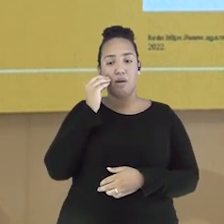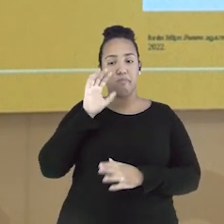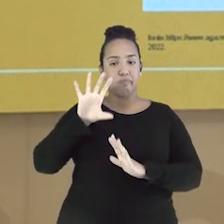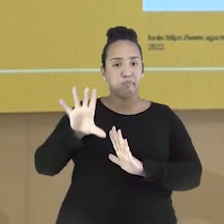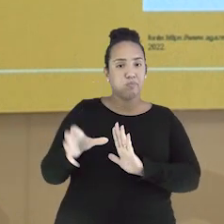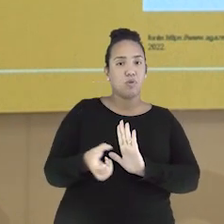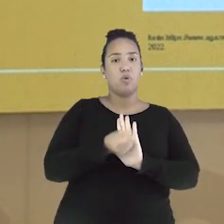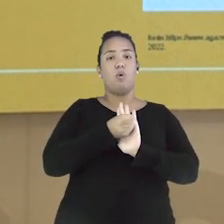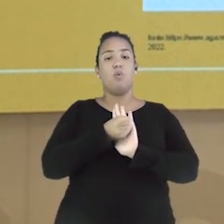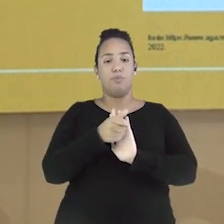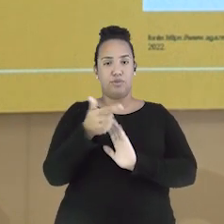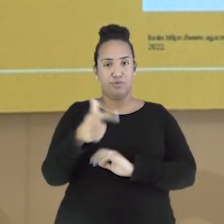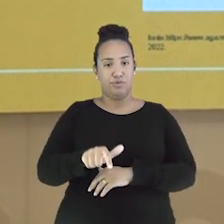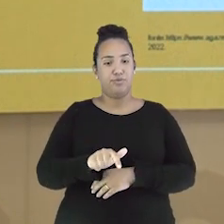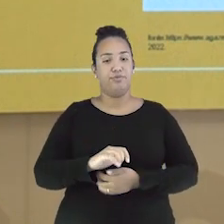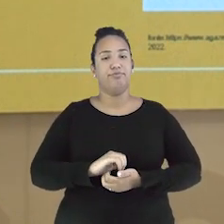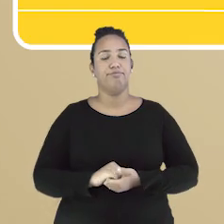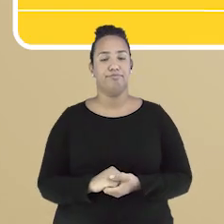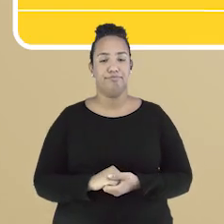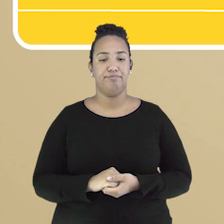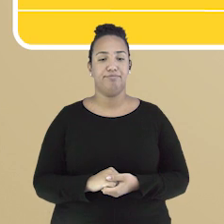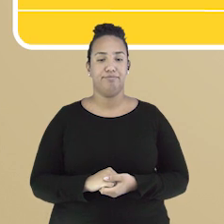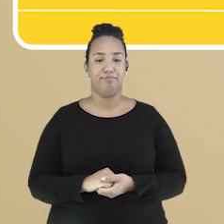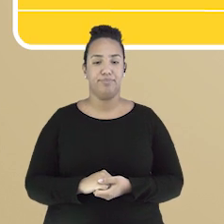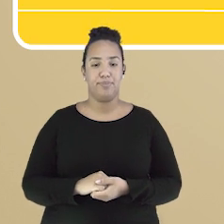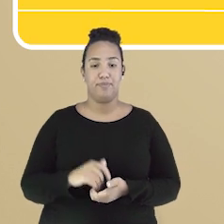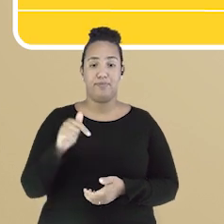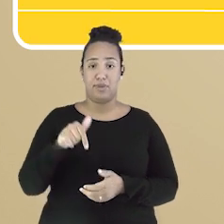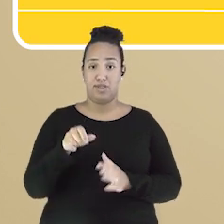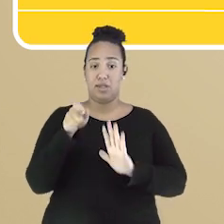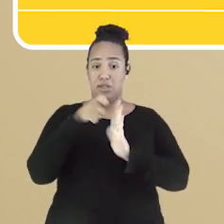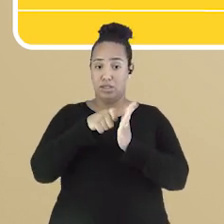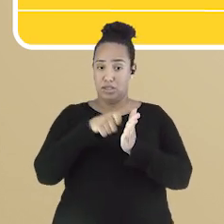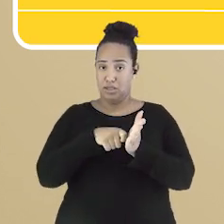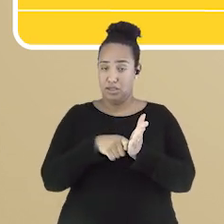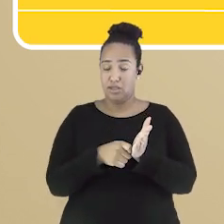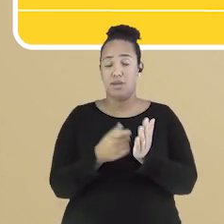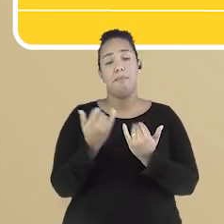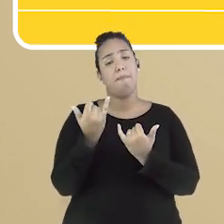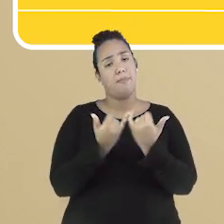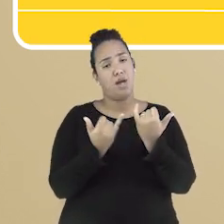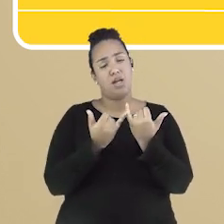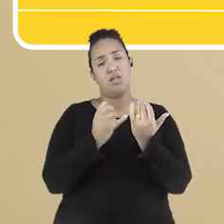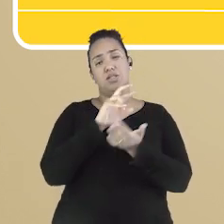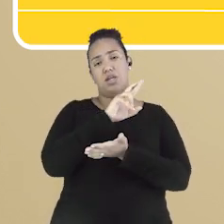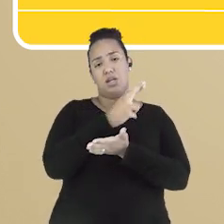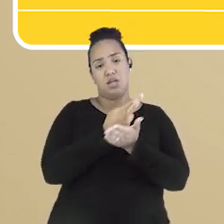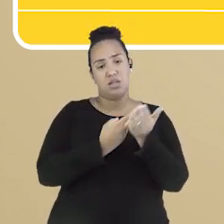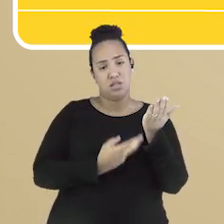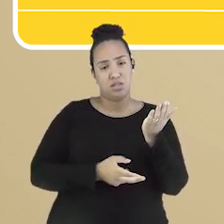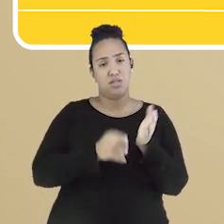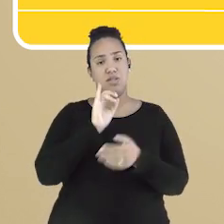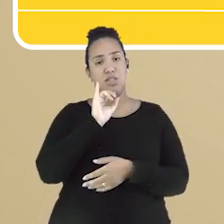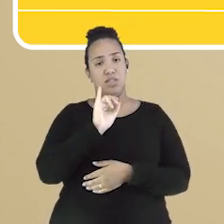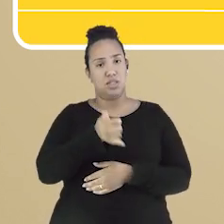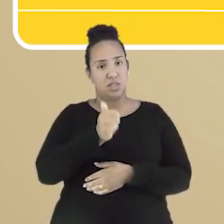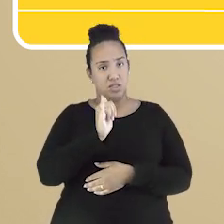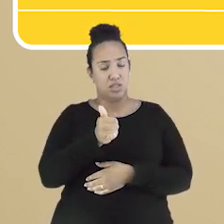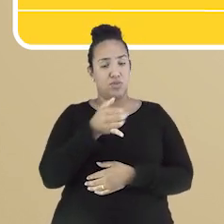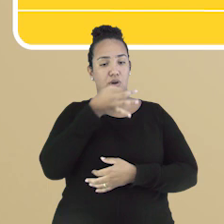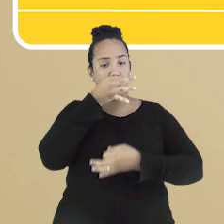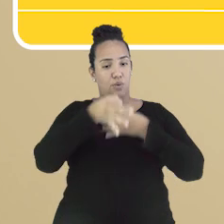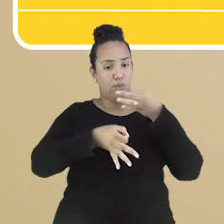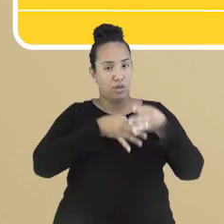golpes que podem acabar em violência. A escrita de um editorial se assemelha com a de uma redação dissertativa